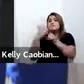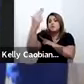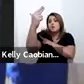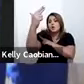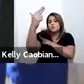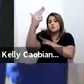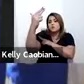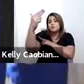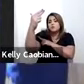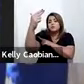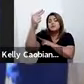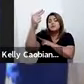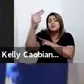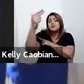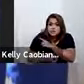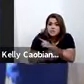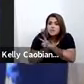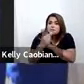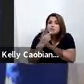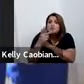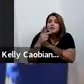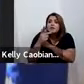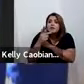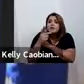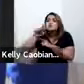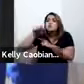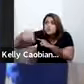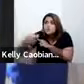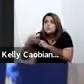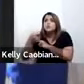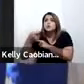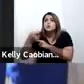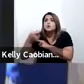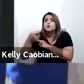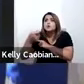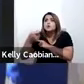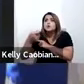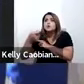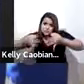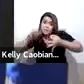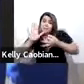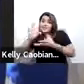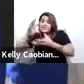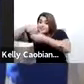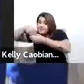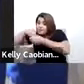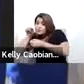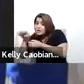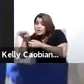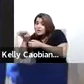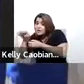na distribuição de justiça, mas na justiça na sua exata acepção.